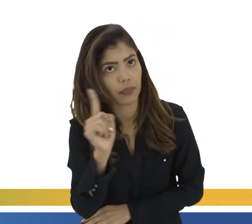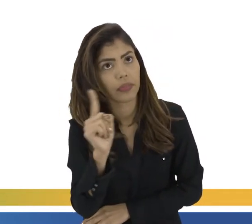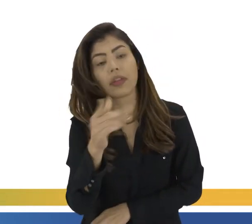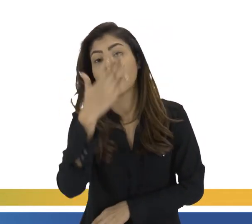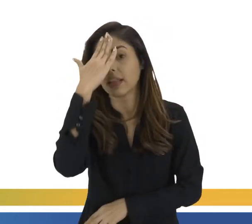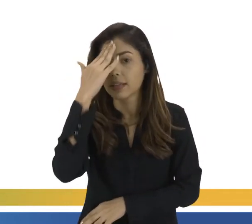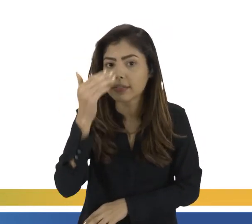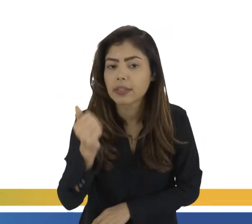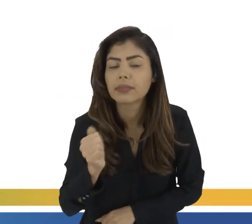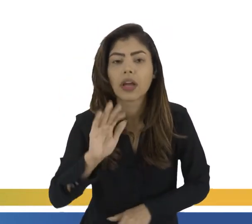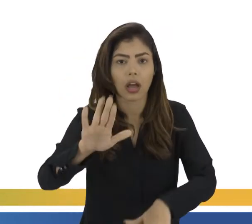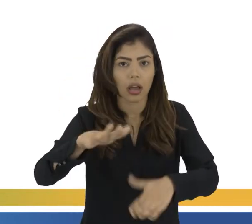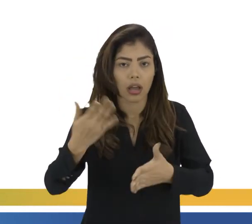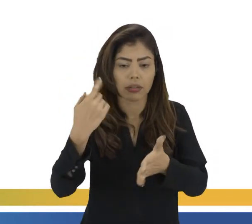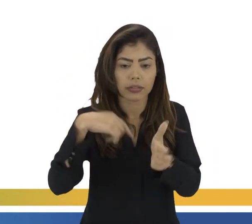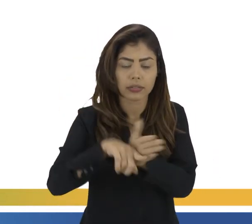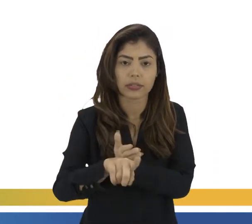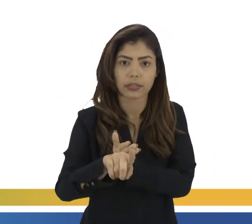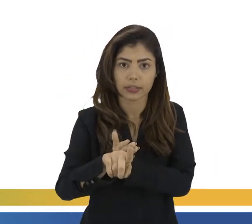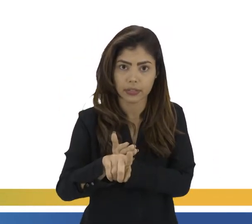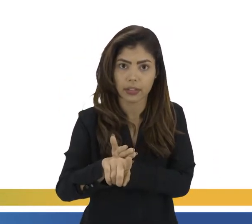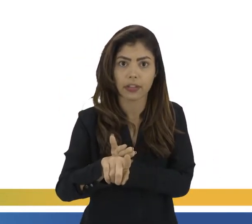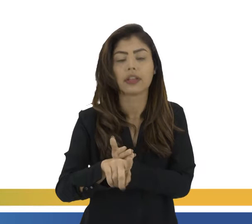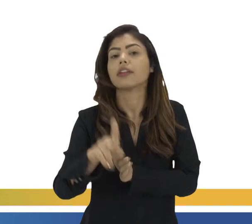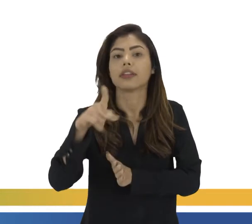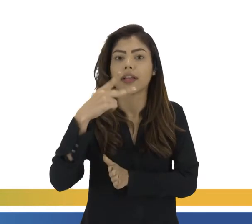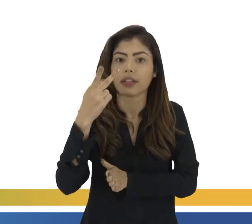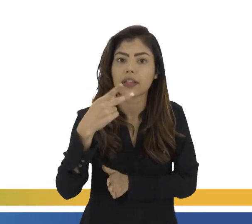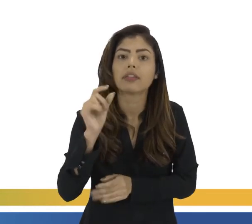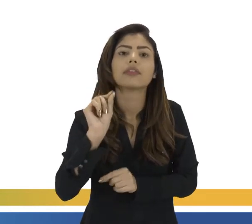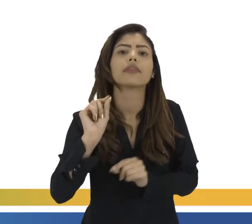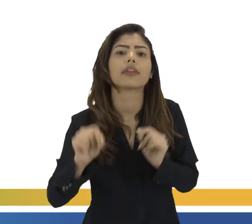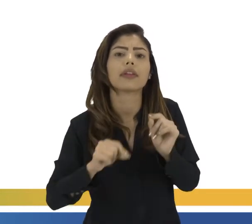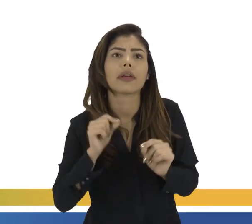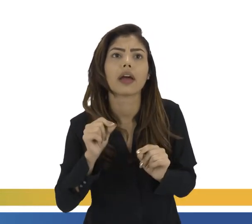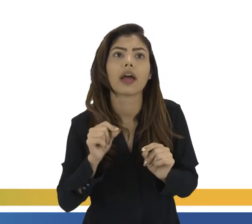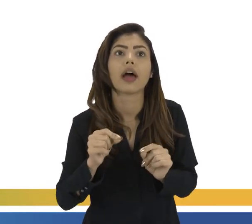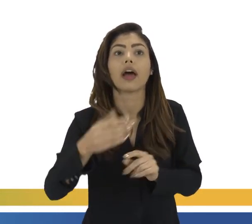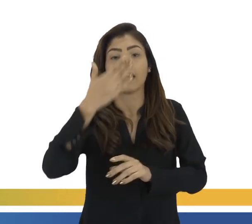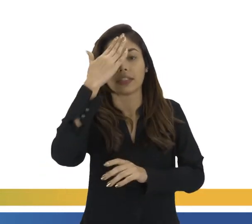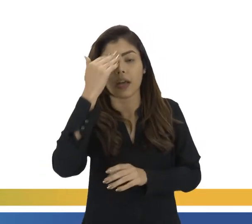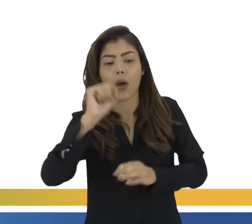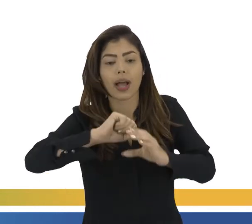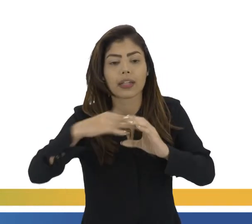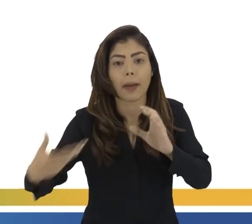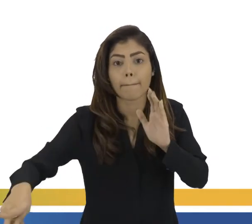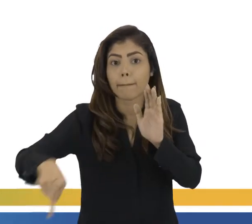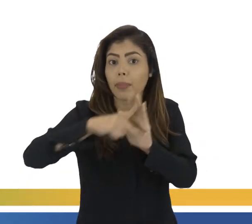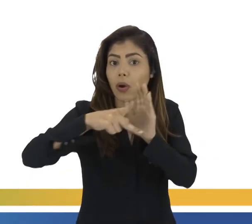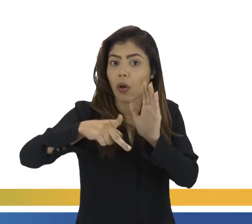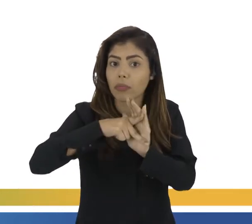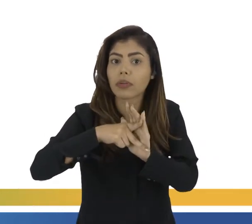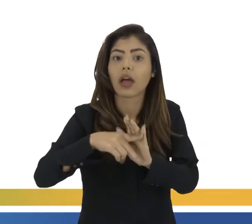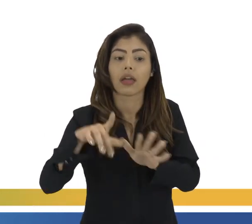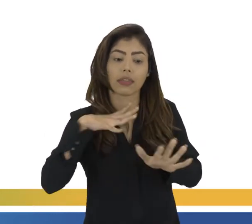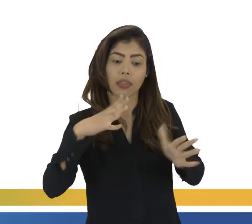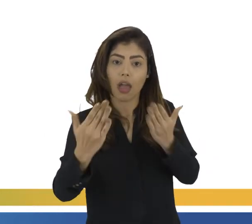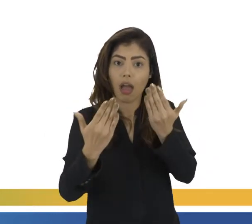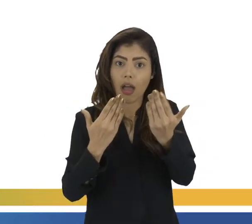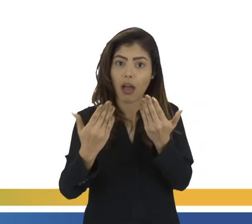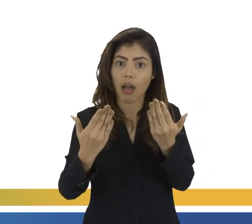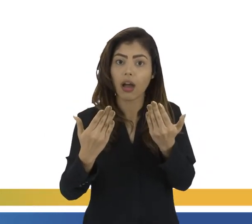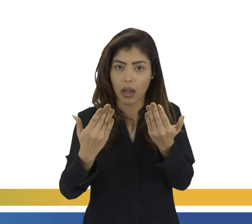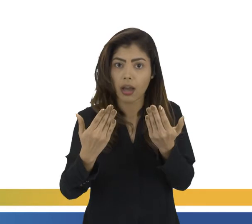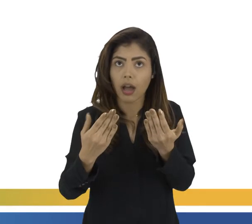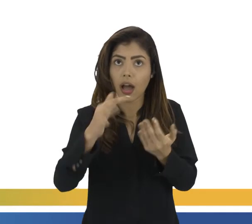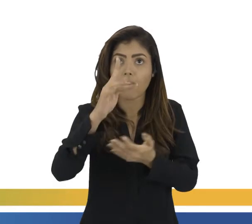Ele quer saber, a pergunta está falando o seguinte, ele quer saber uma característica exclusiva que tem a ver com